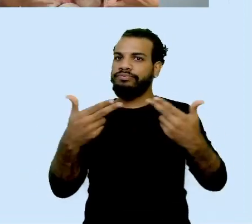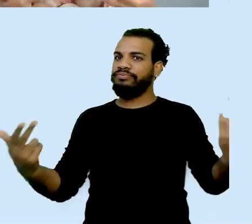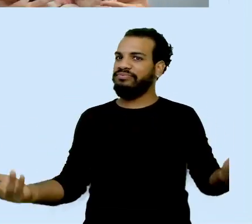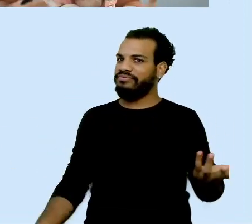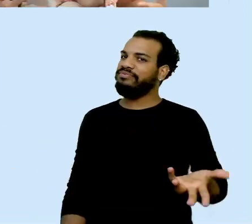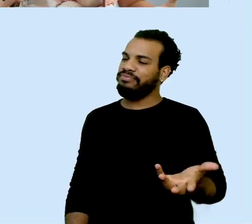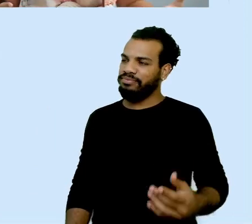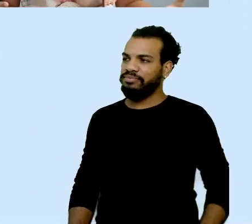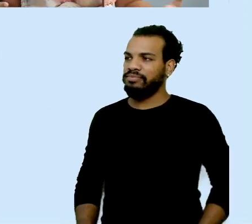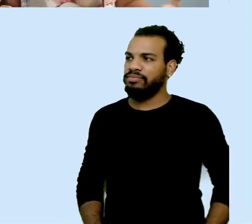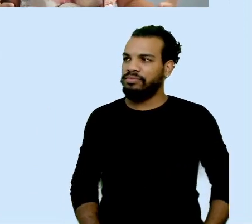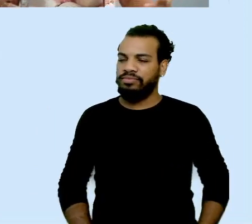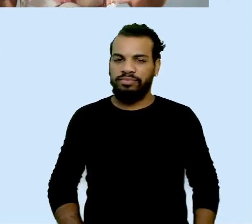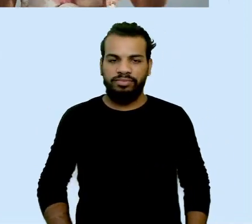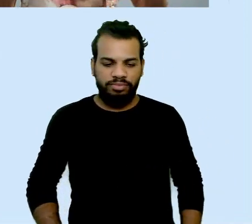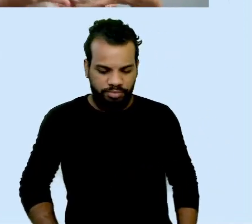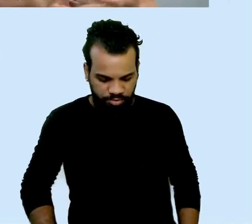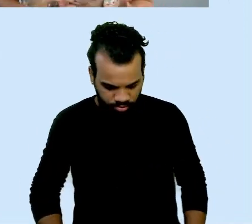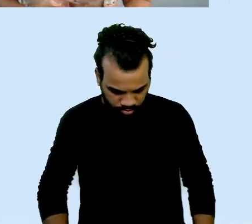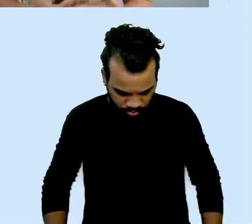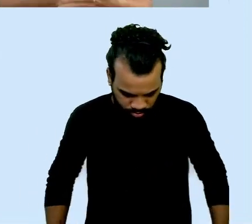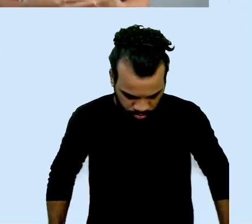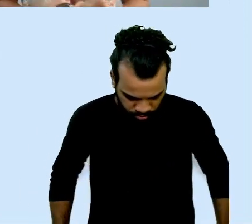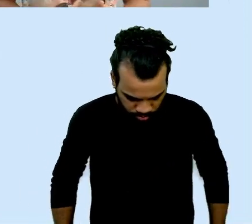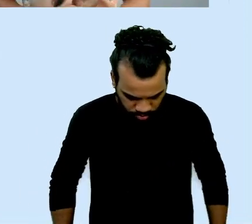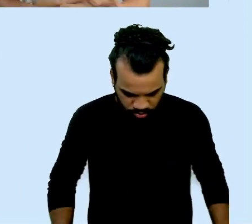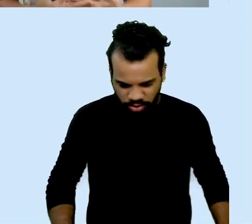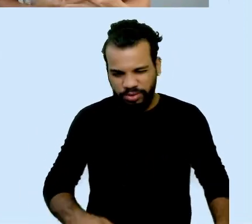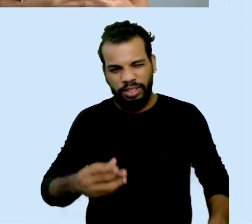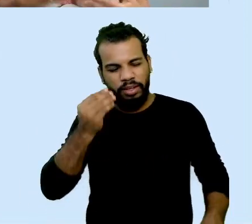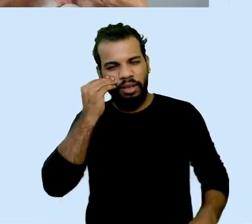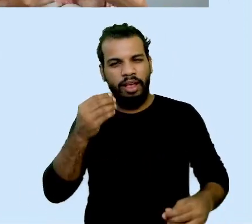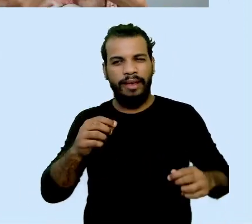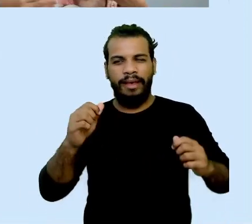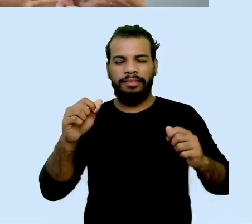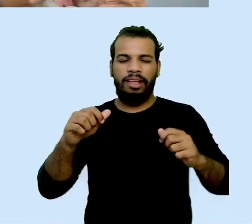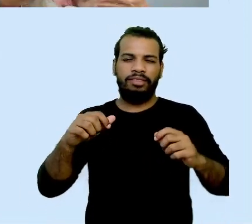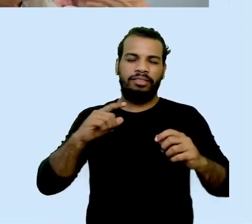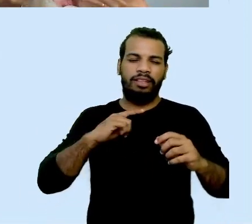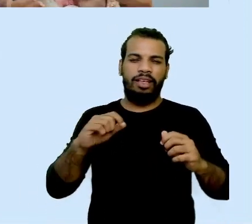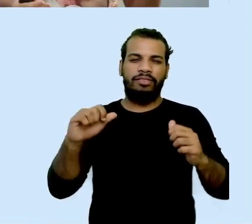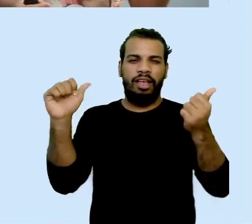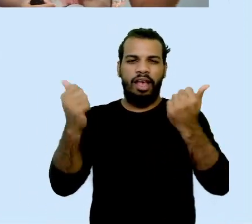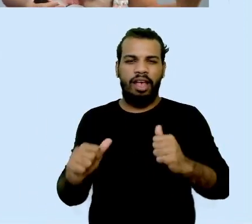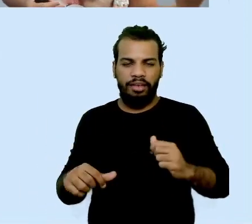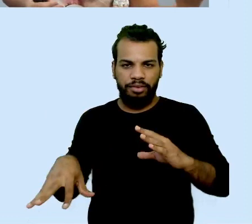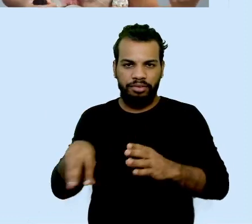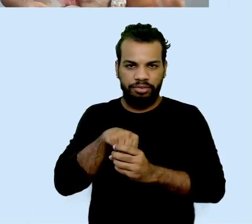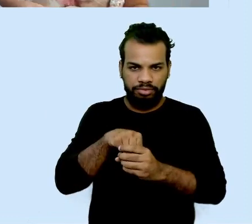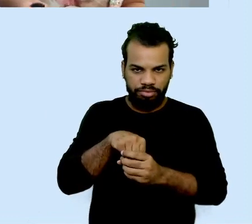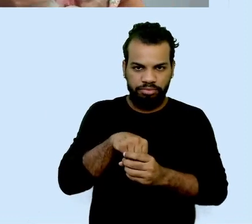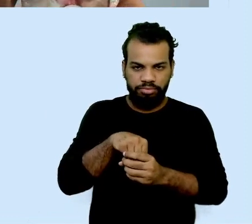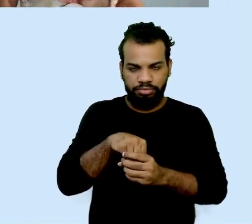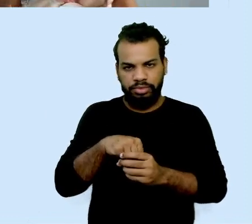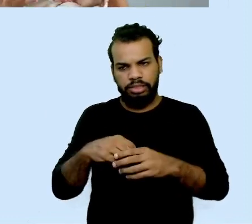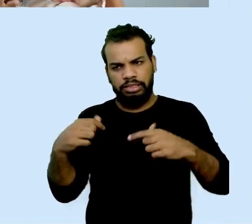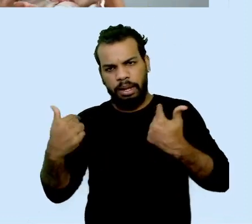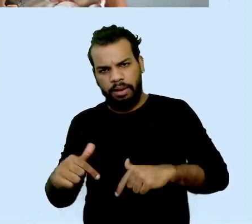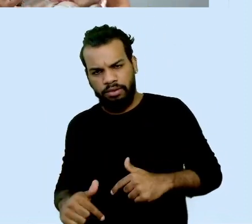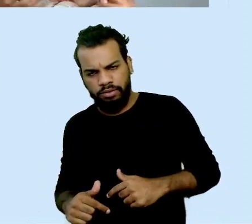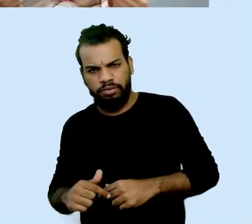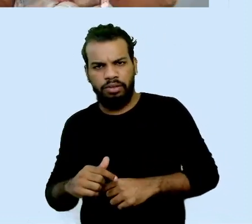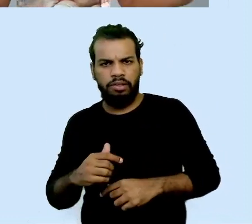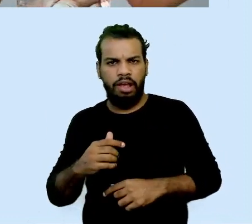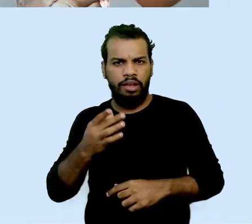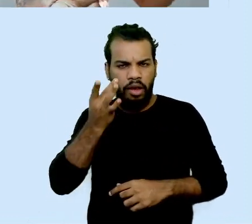Veja como esse movimento da arte está integrada, né? Como existem essas possibilidades de fazer gravado, de fazer ao